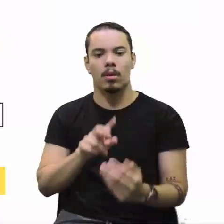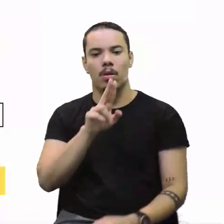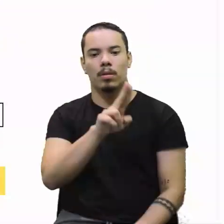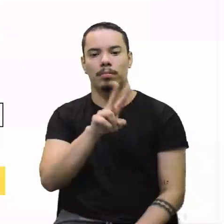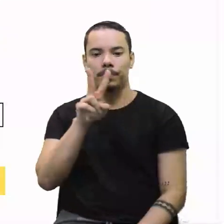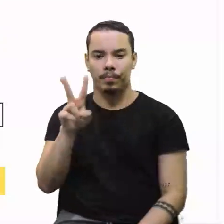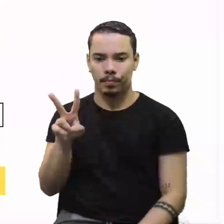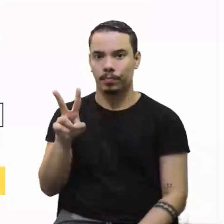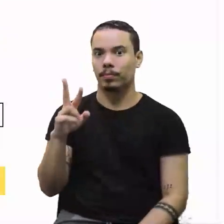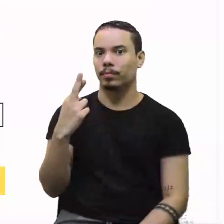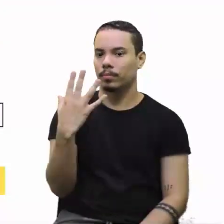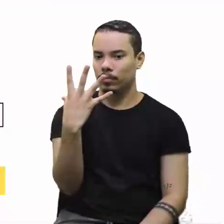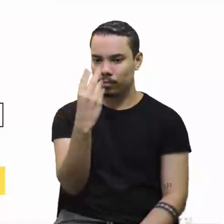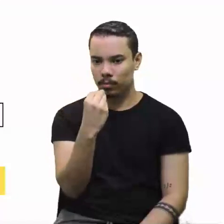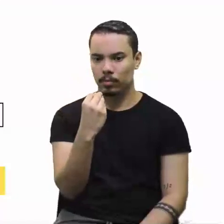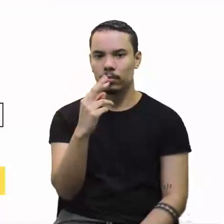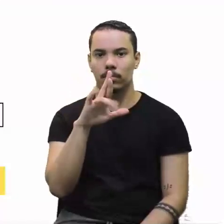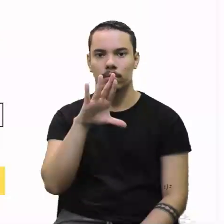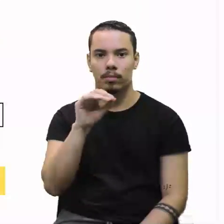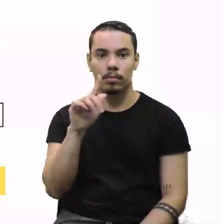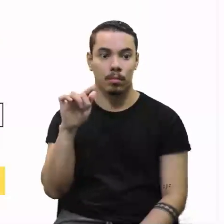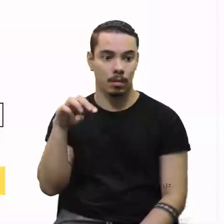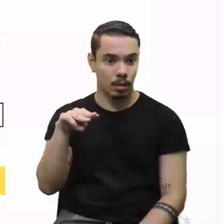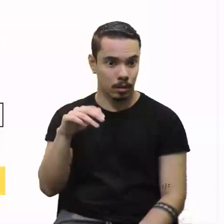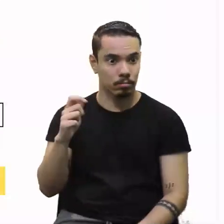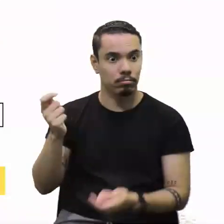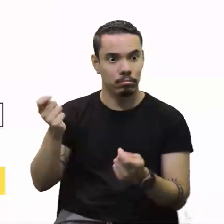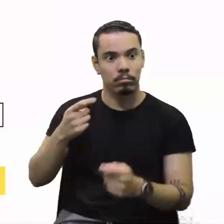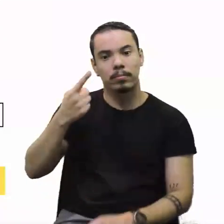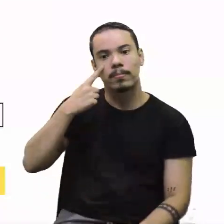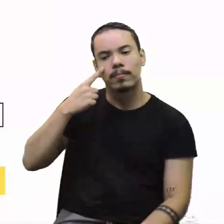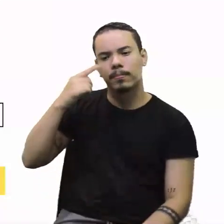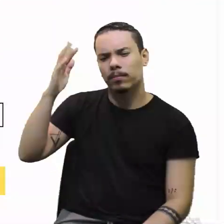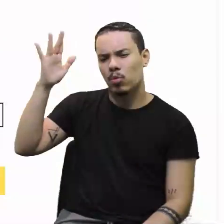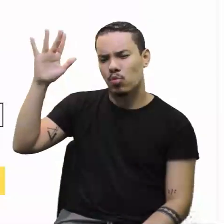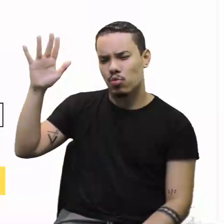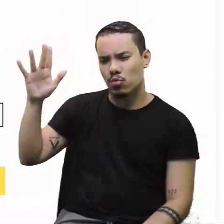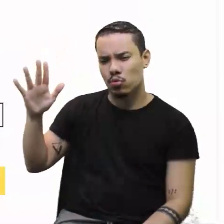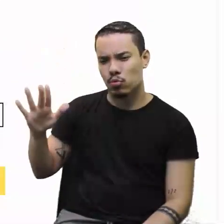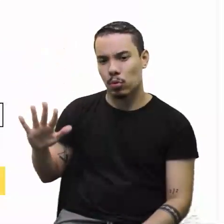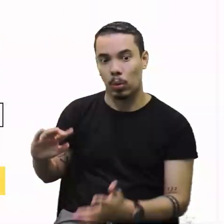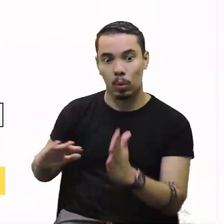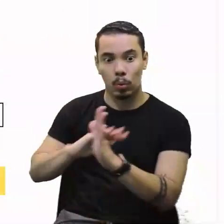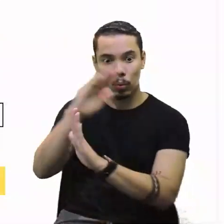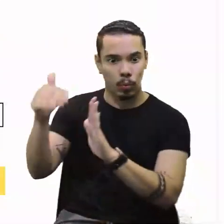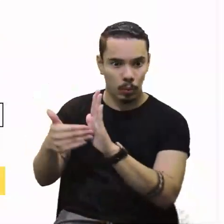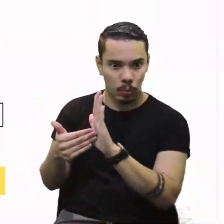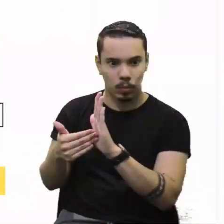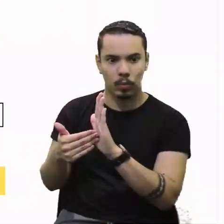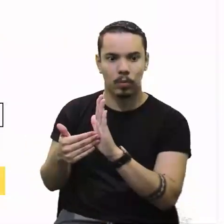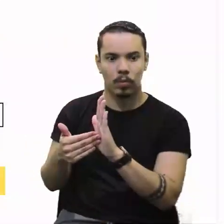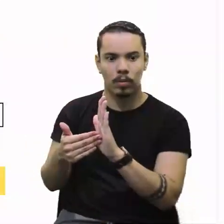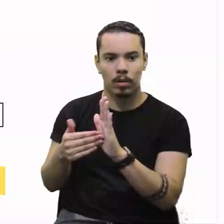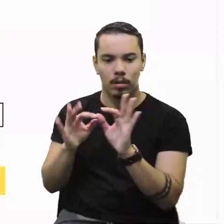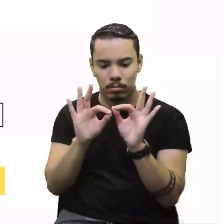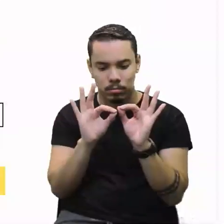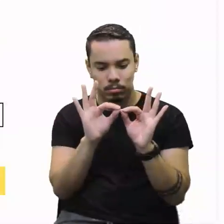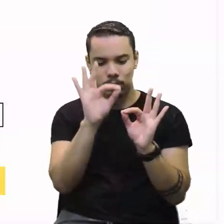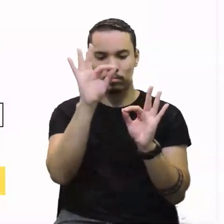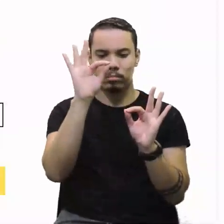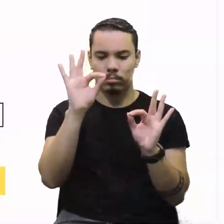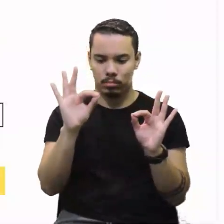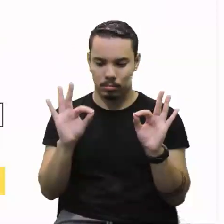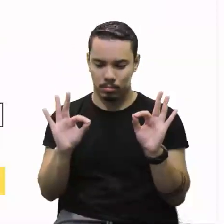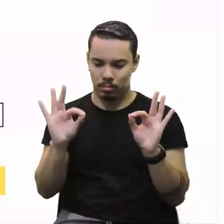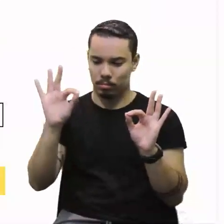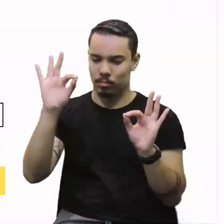ultravioleta, raio-x e raios gama. Vocês podem ver que aqui, ó, o comprimento de onda, olha bem, chega aqui o comprimento de onda